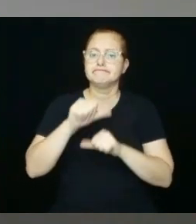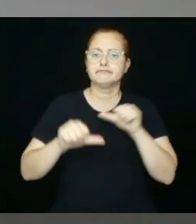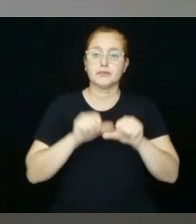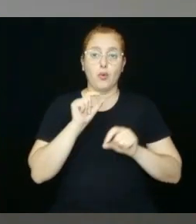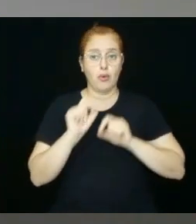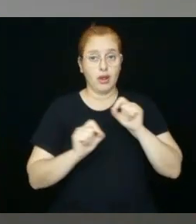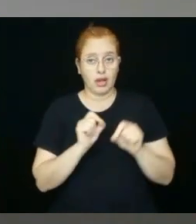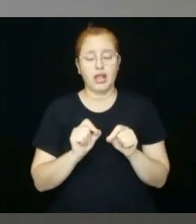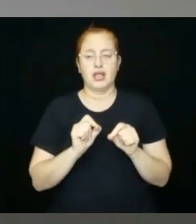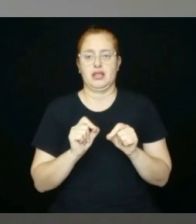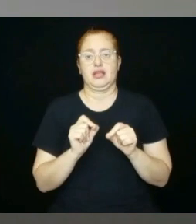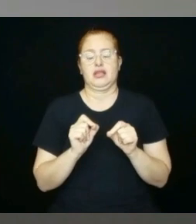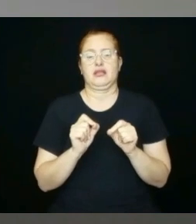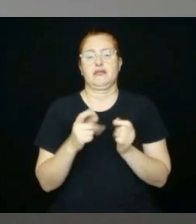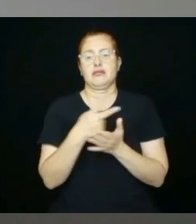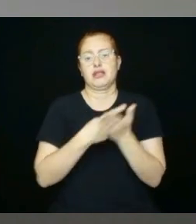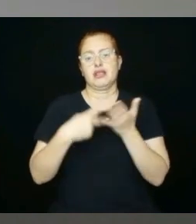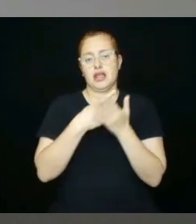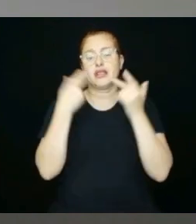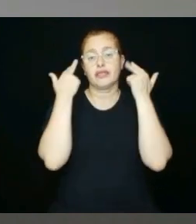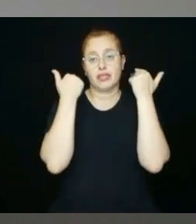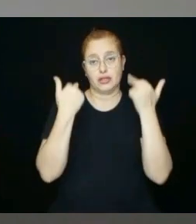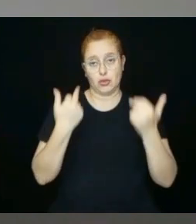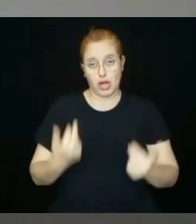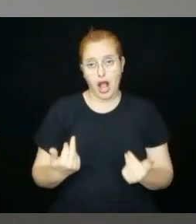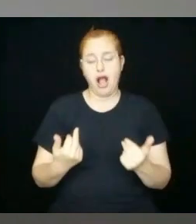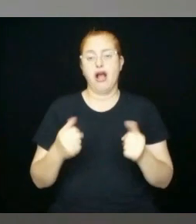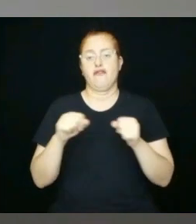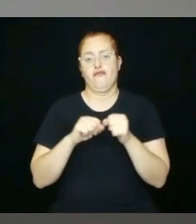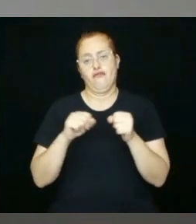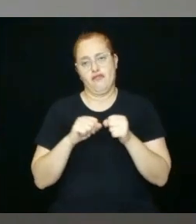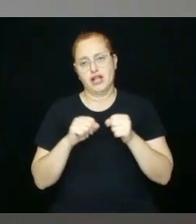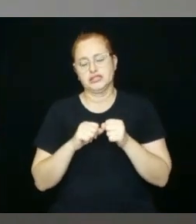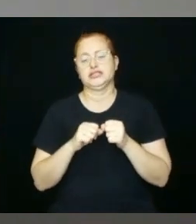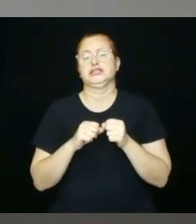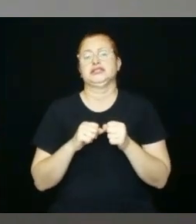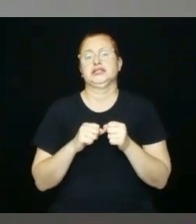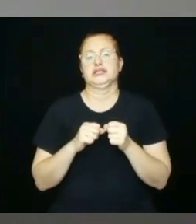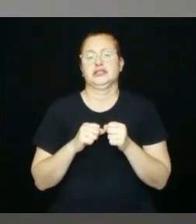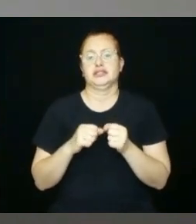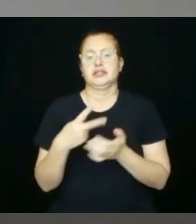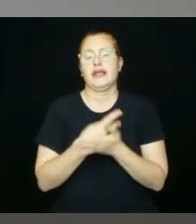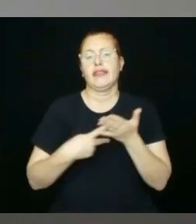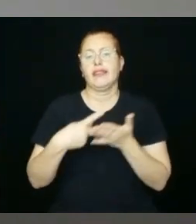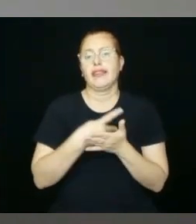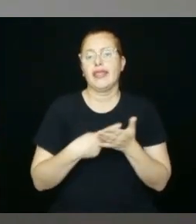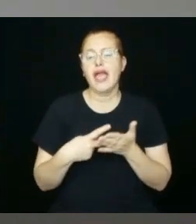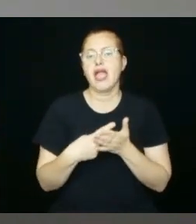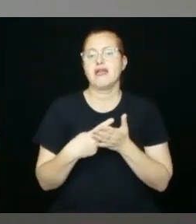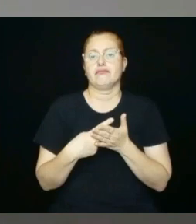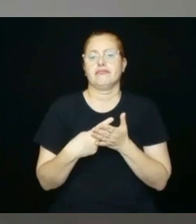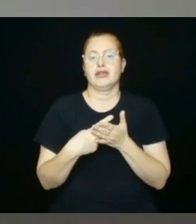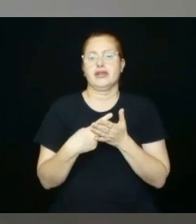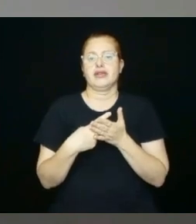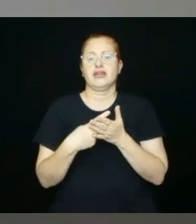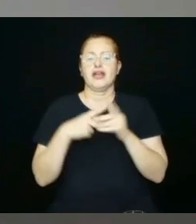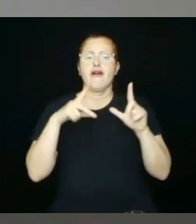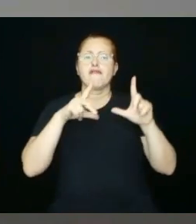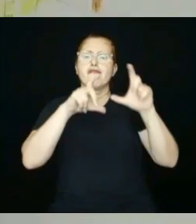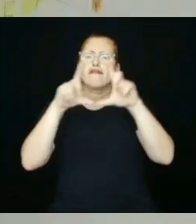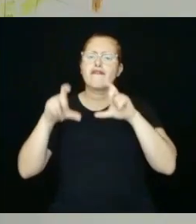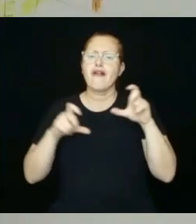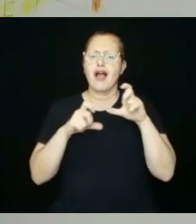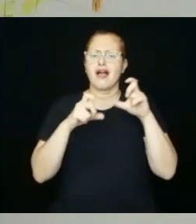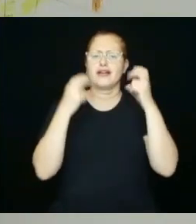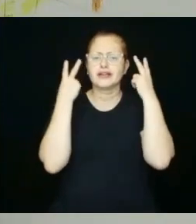foi que de uma figura natural que eu fazia figuras, eu posso dizer, uma representação mais